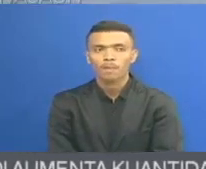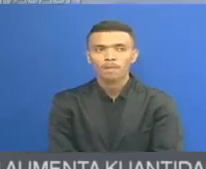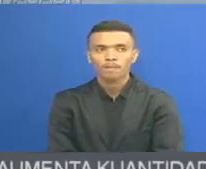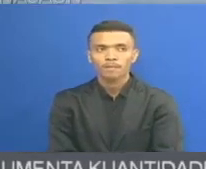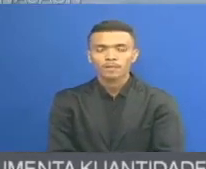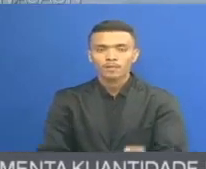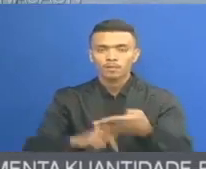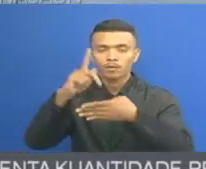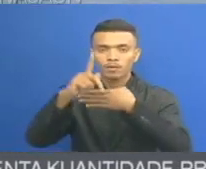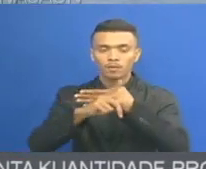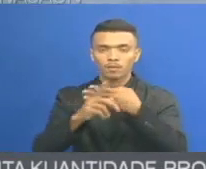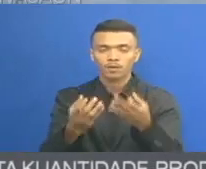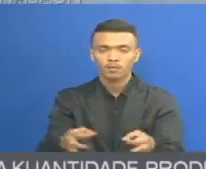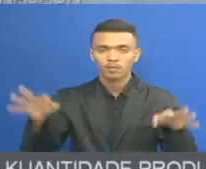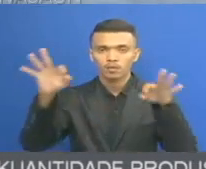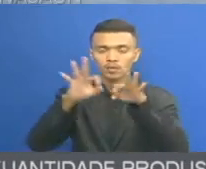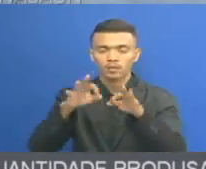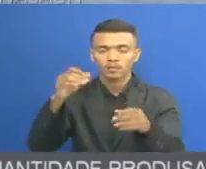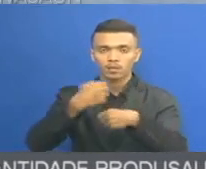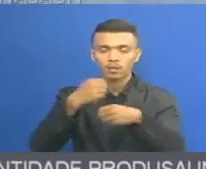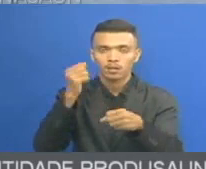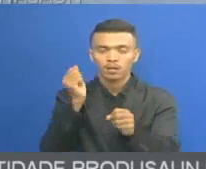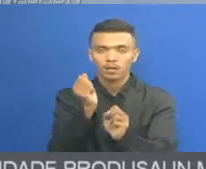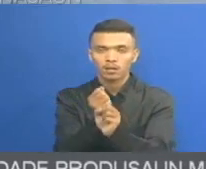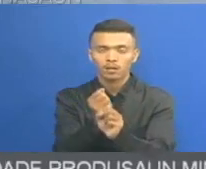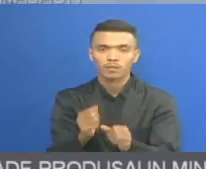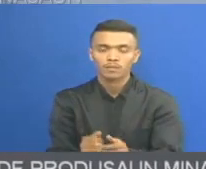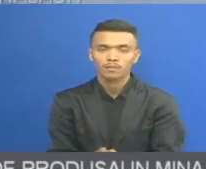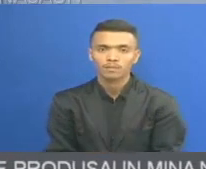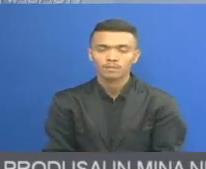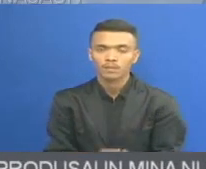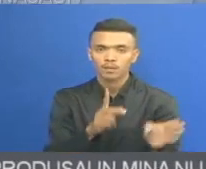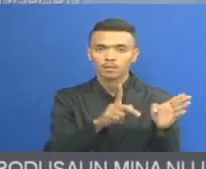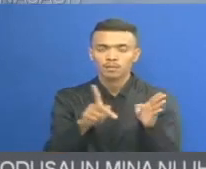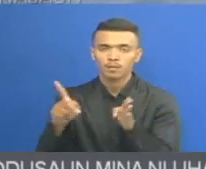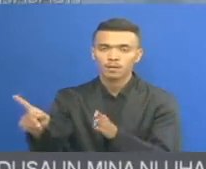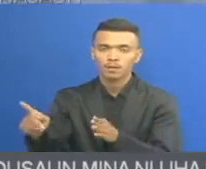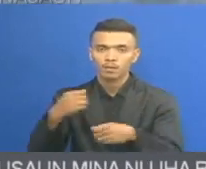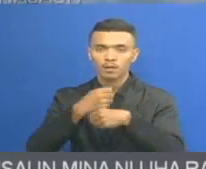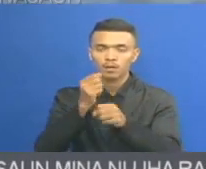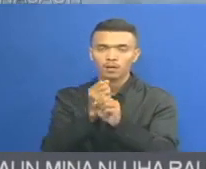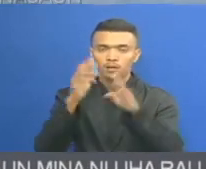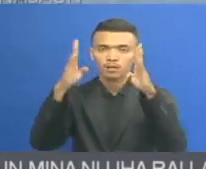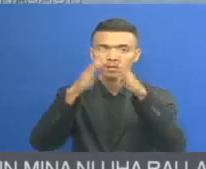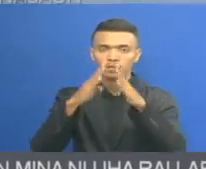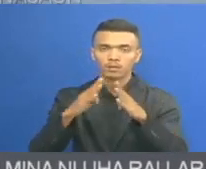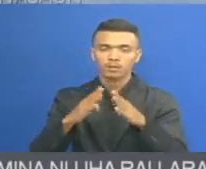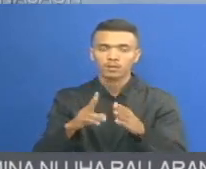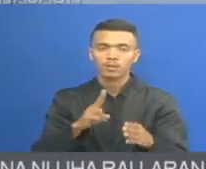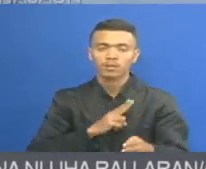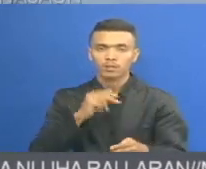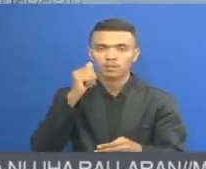Programa que tem uma prioridade também, mas agora está a halóel da DAO, a halóel da ligação e plano que a halóel cidade UUB. Wat tulari,